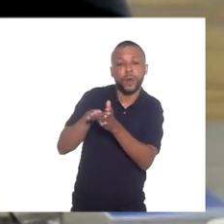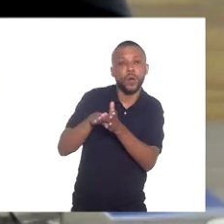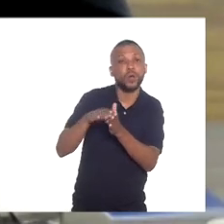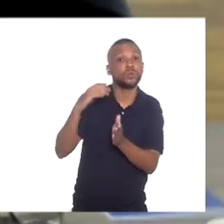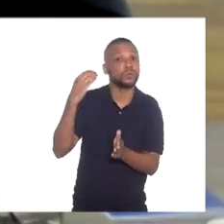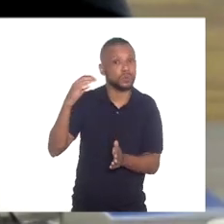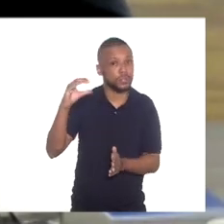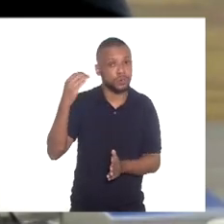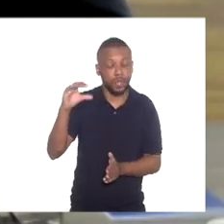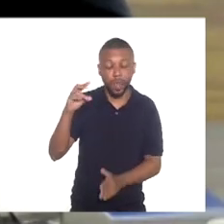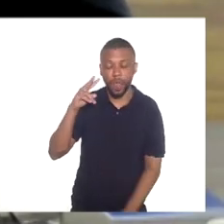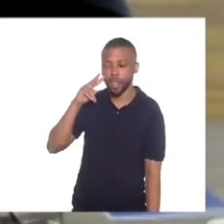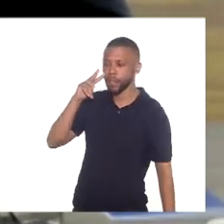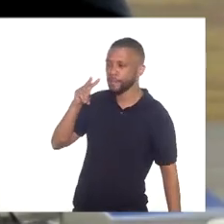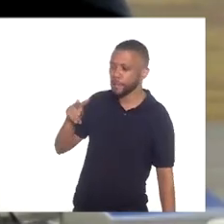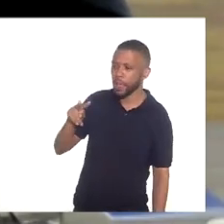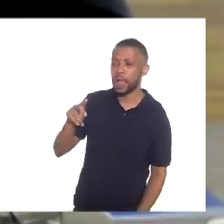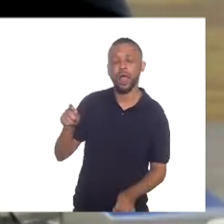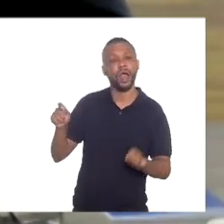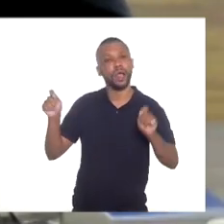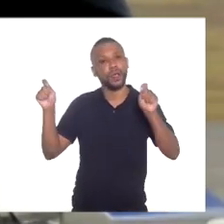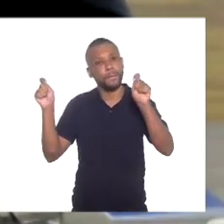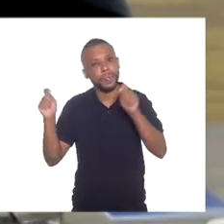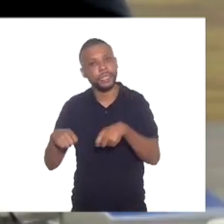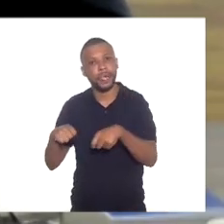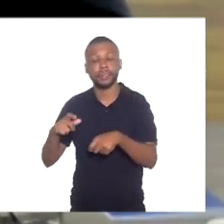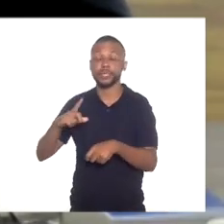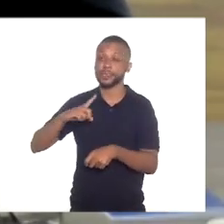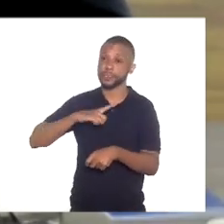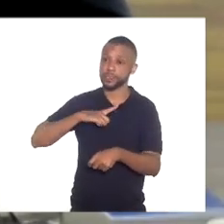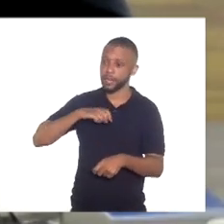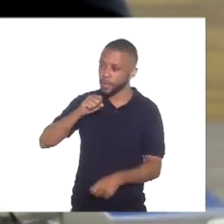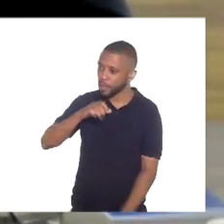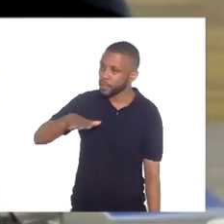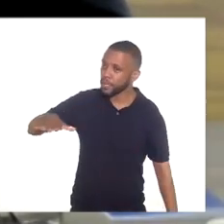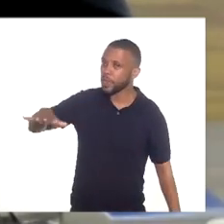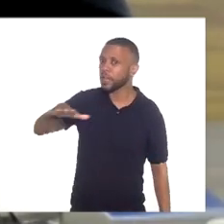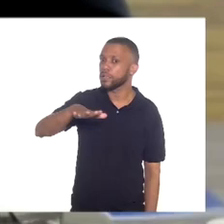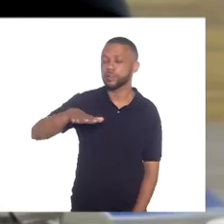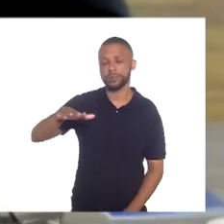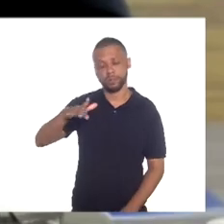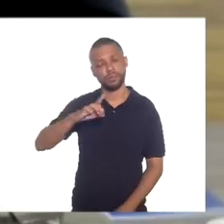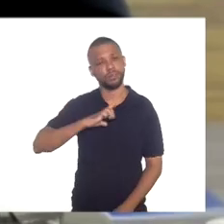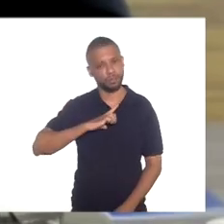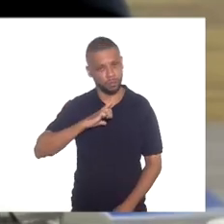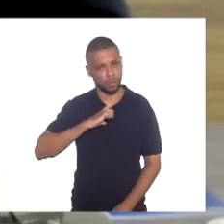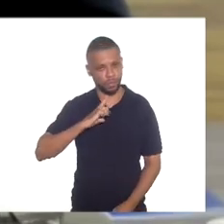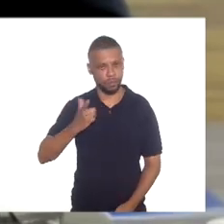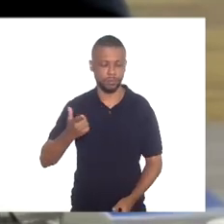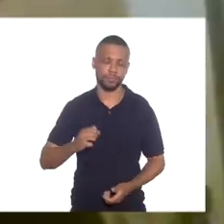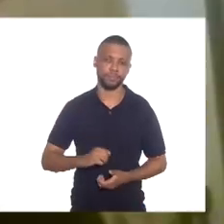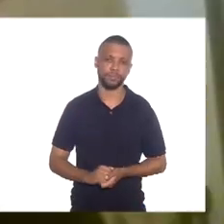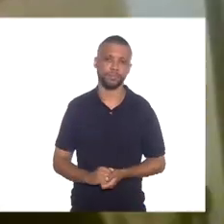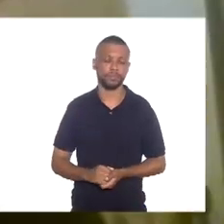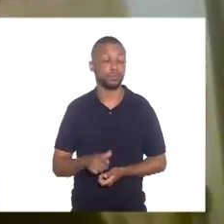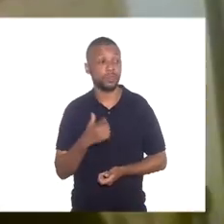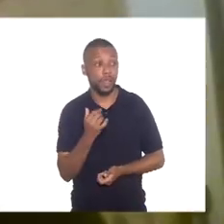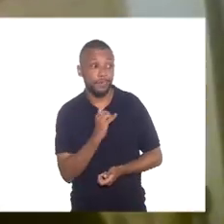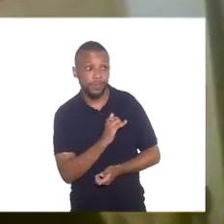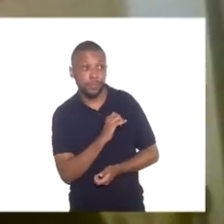Magda. A capacidade ociosa que tem naquela região toda ali. Né?